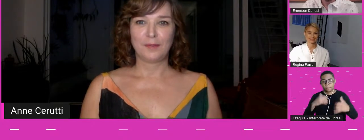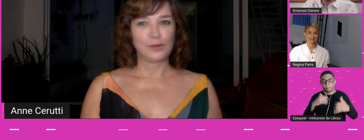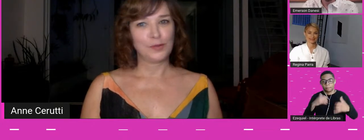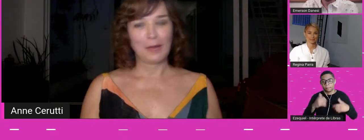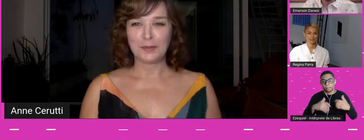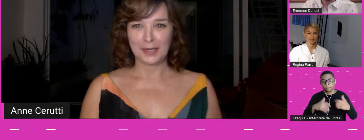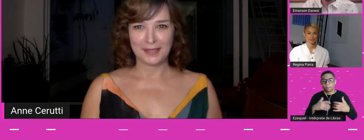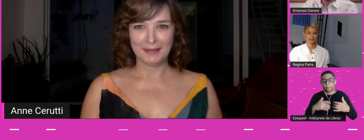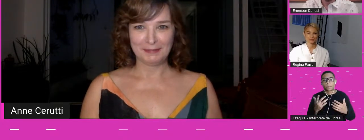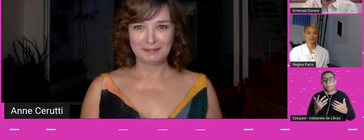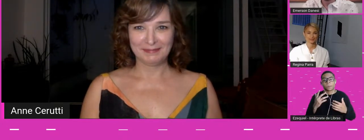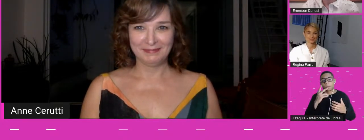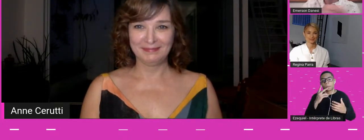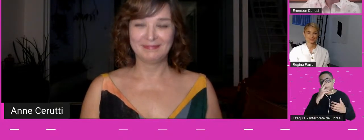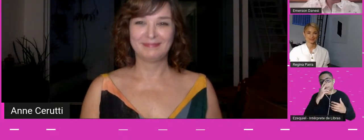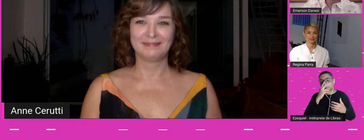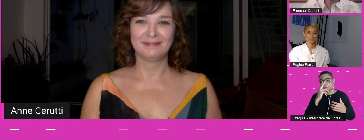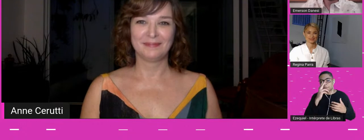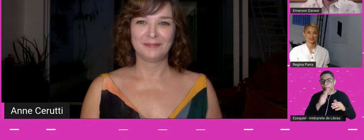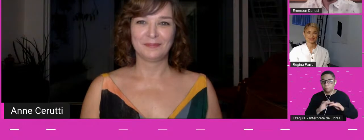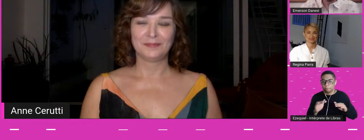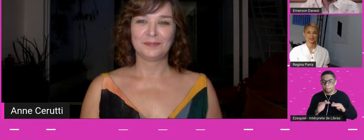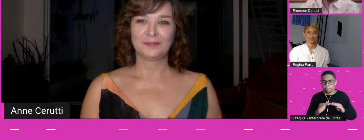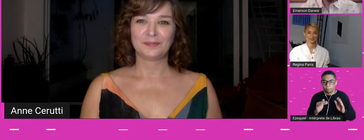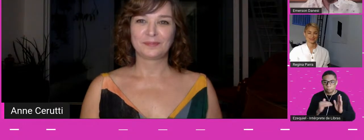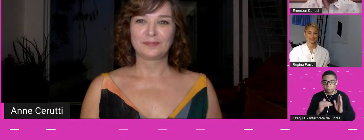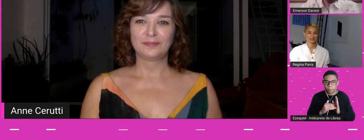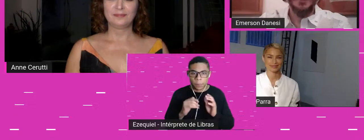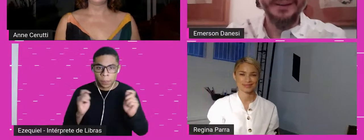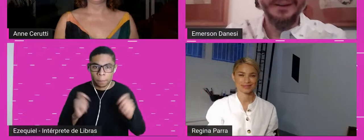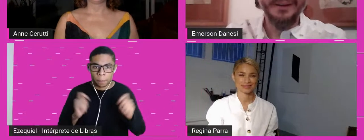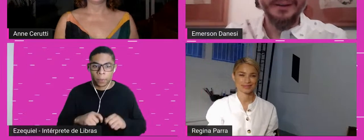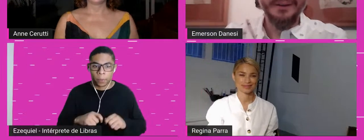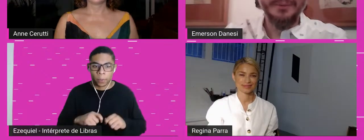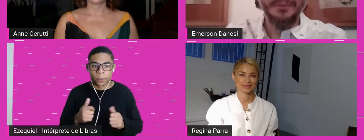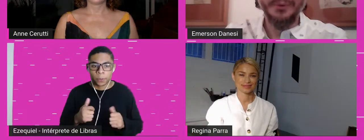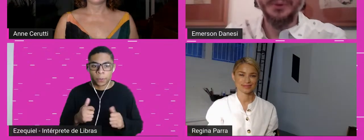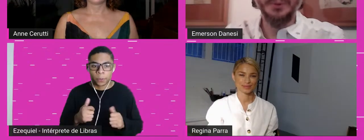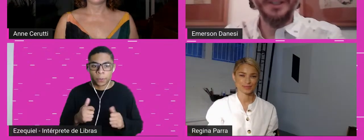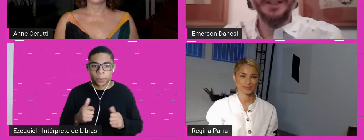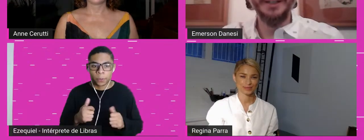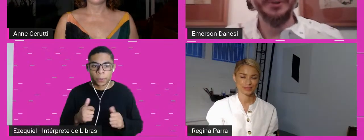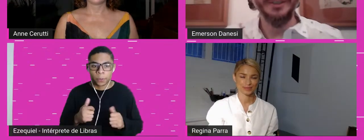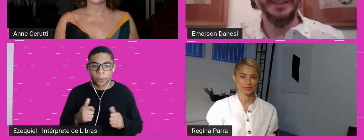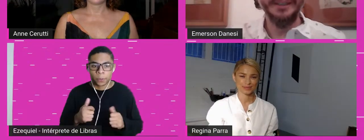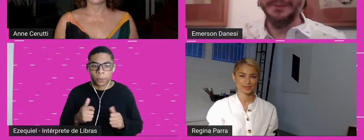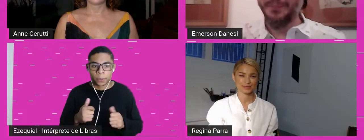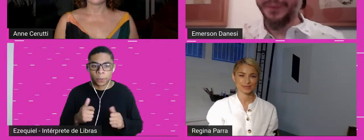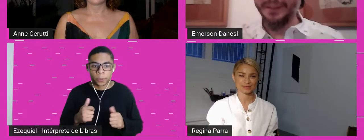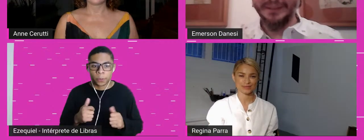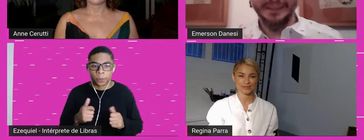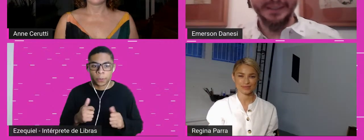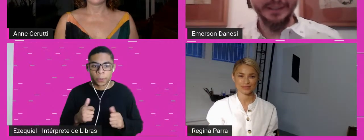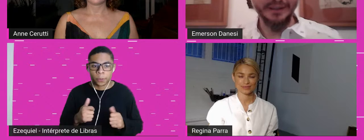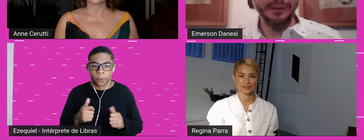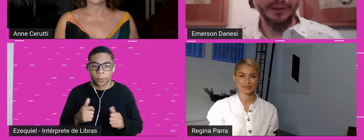posso ficar por aqui. Muito obrigado,